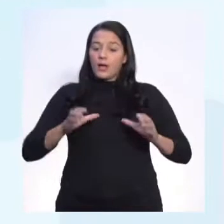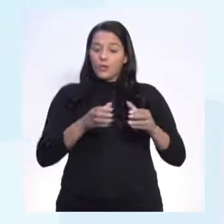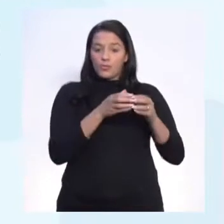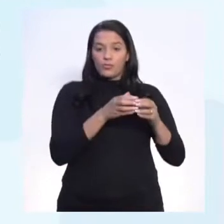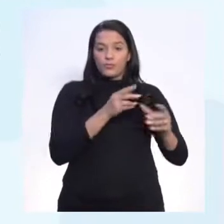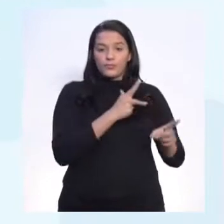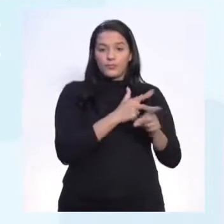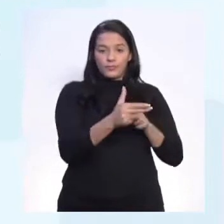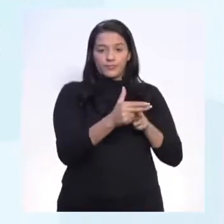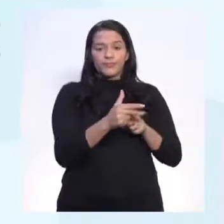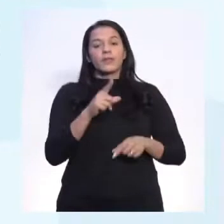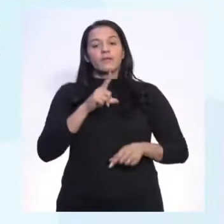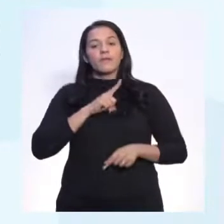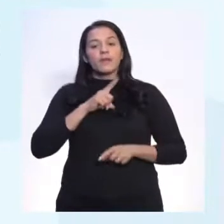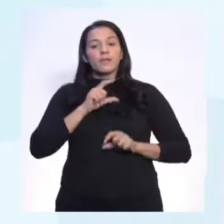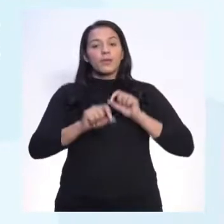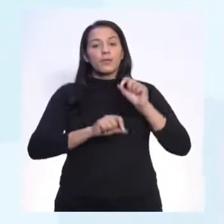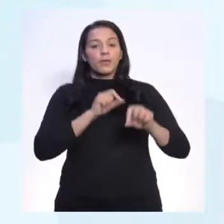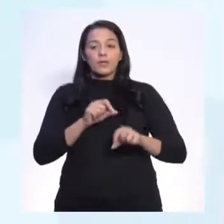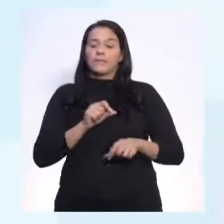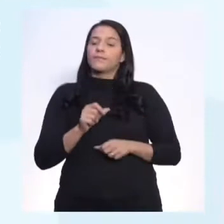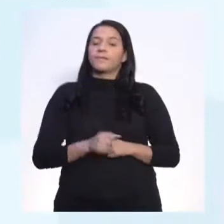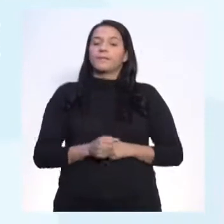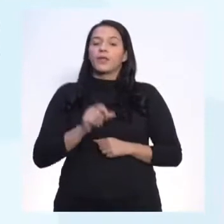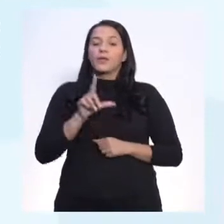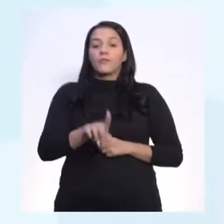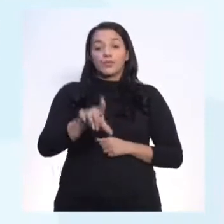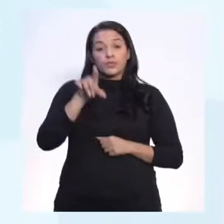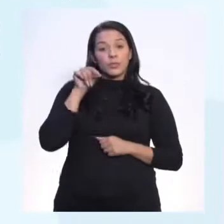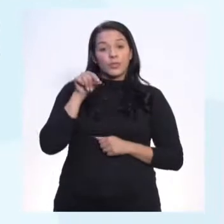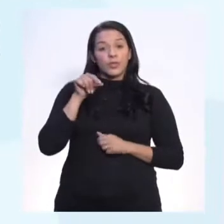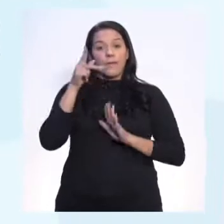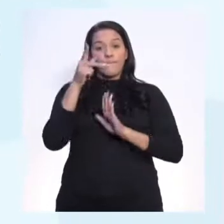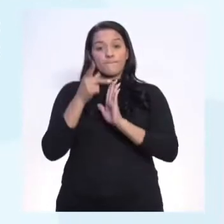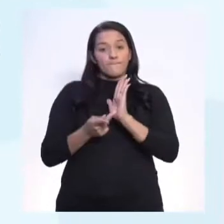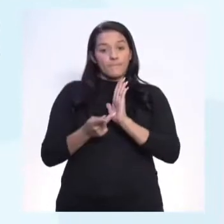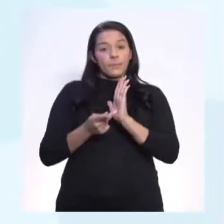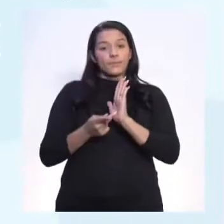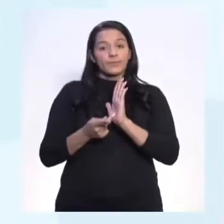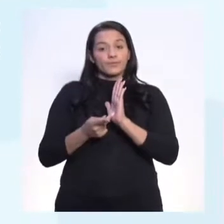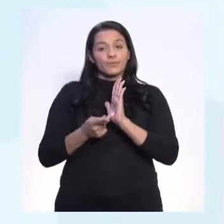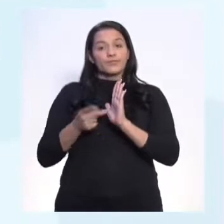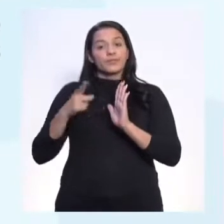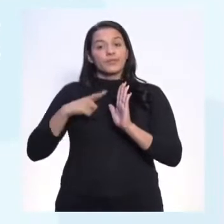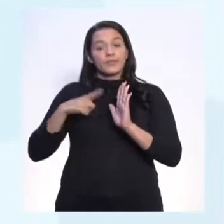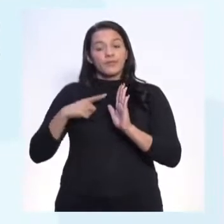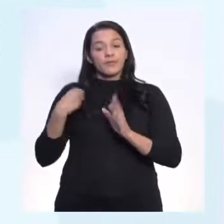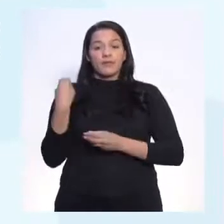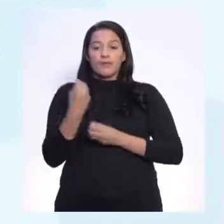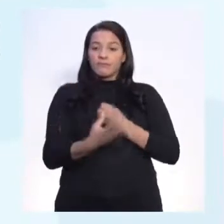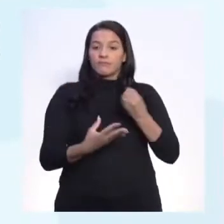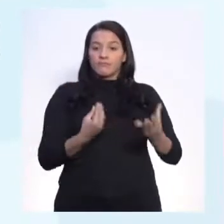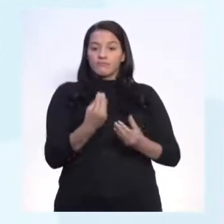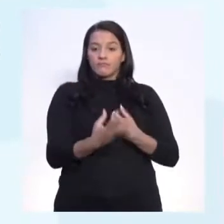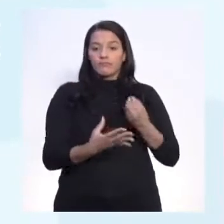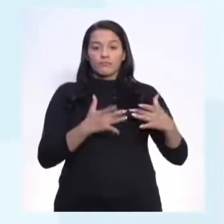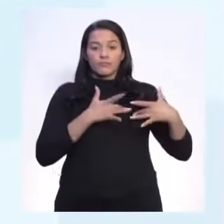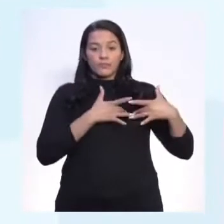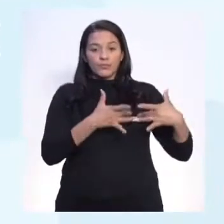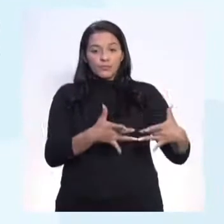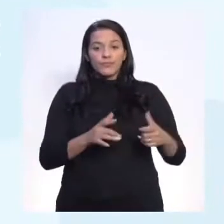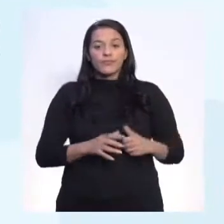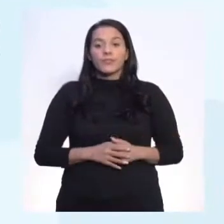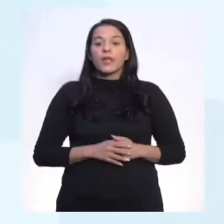ganhadora terá direito de escolher o projeto que receberá doações. Ganhará